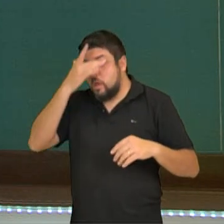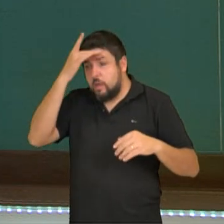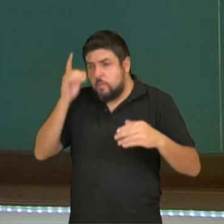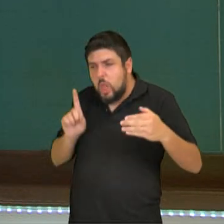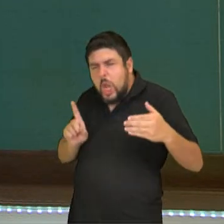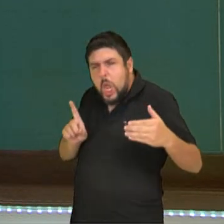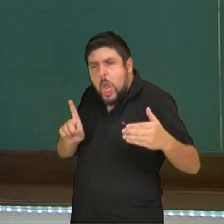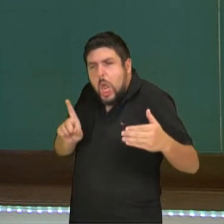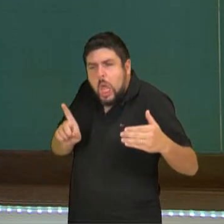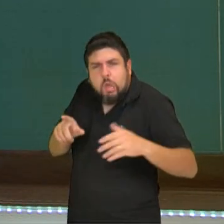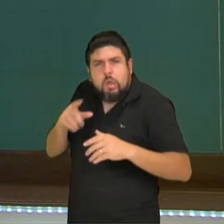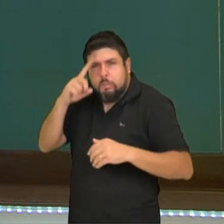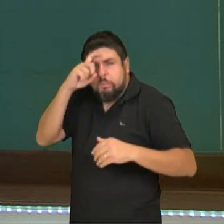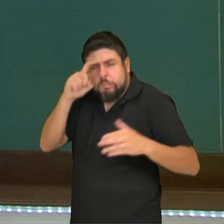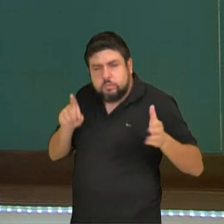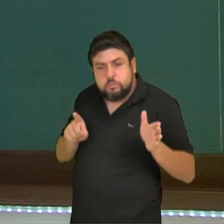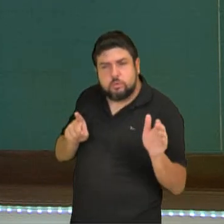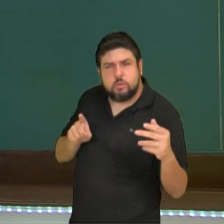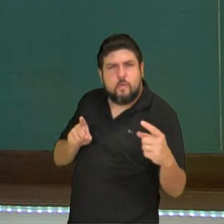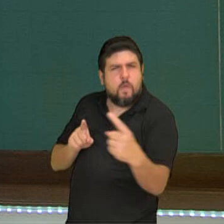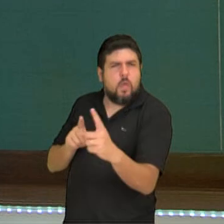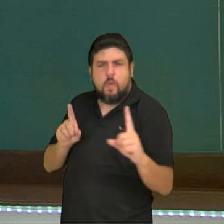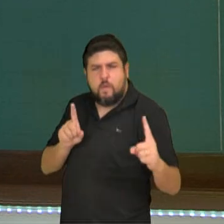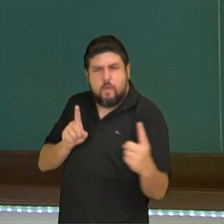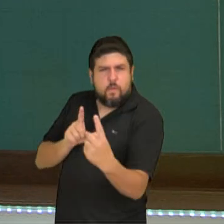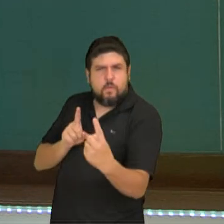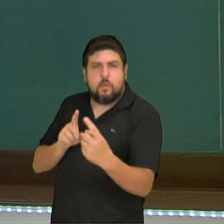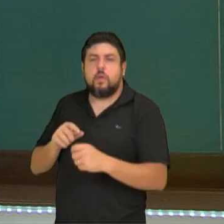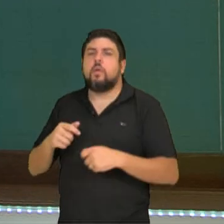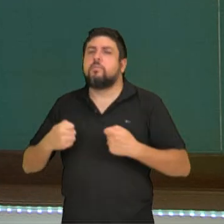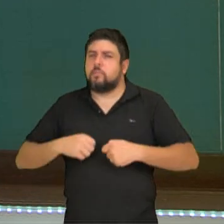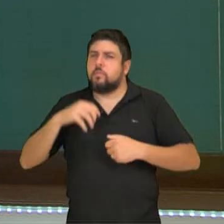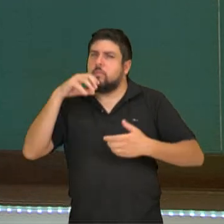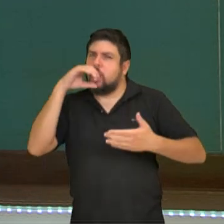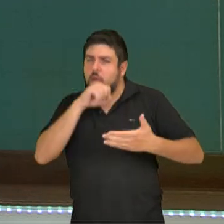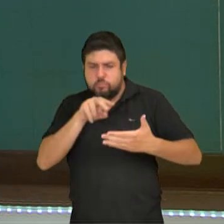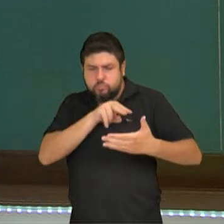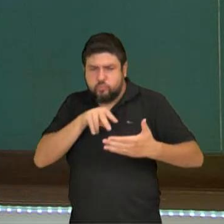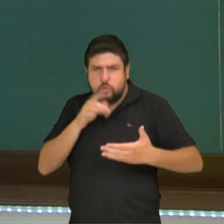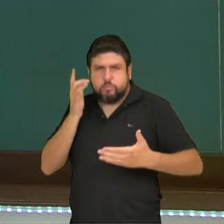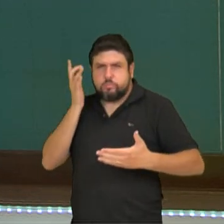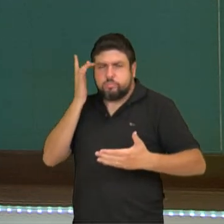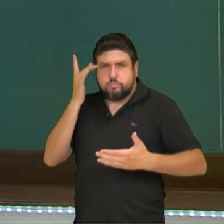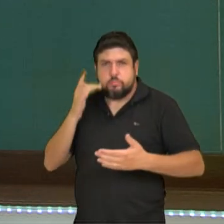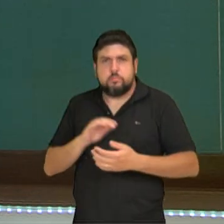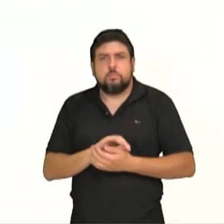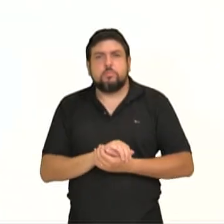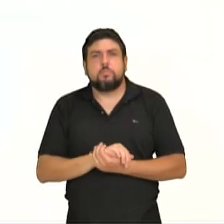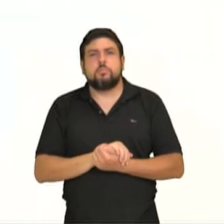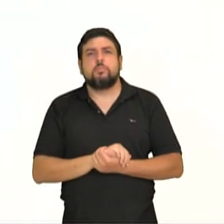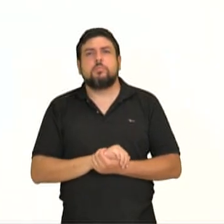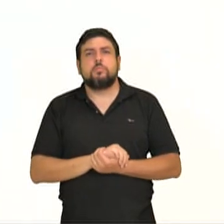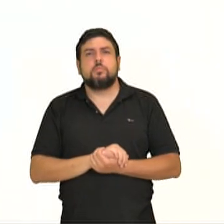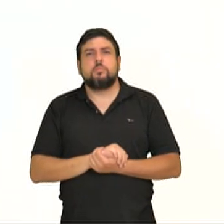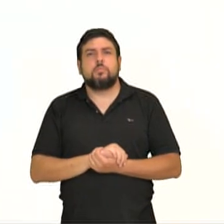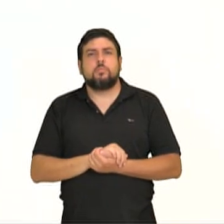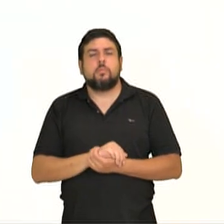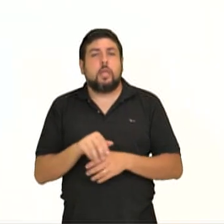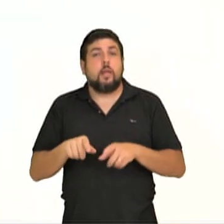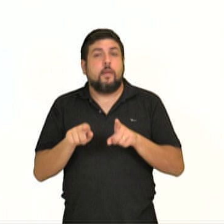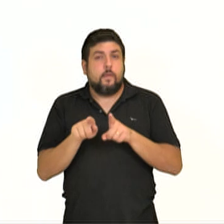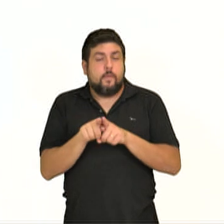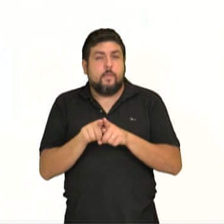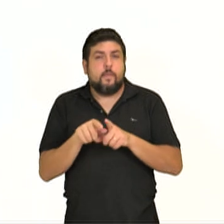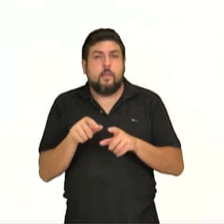mais difícil. Então essa leitura de mapa é muito importante, tem que ser muito rápido na hora da competição. Aí aqui, árvores